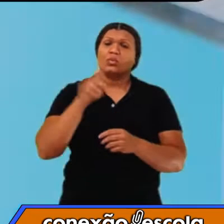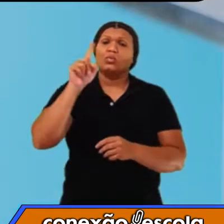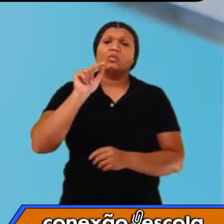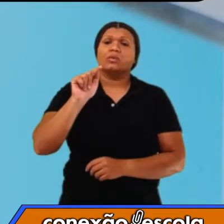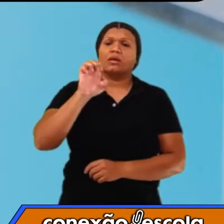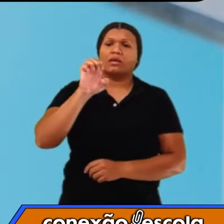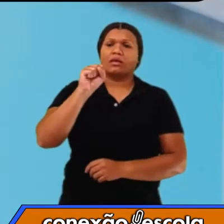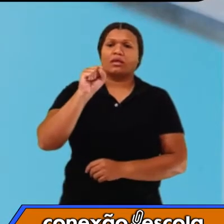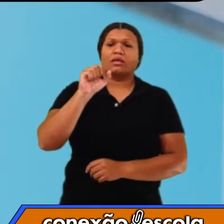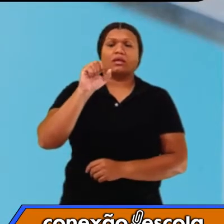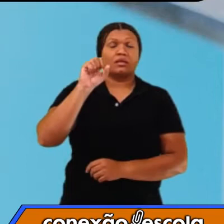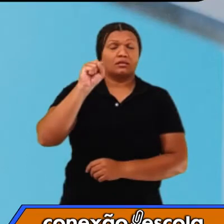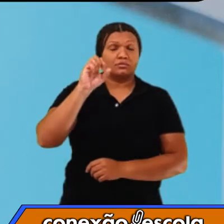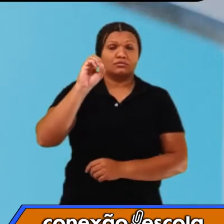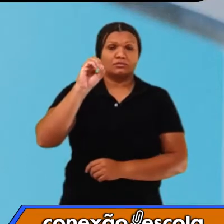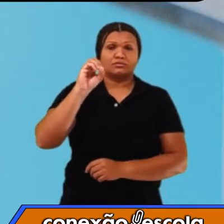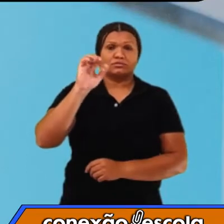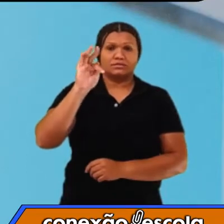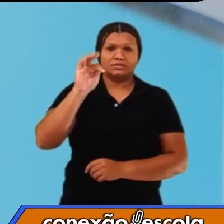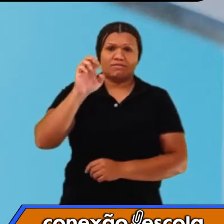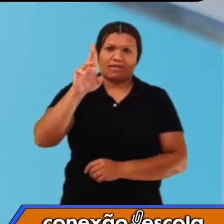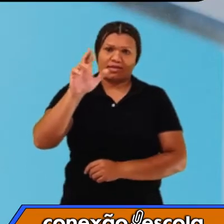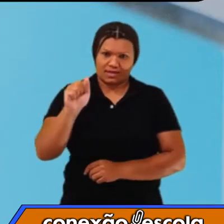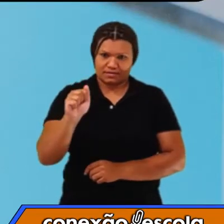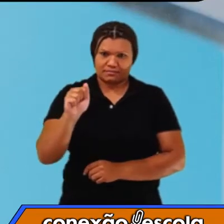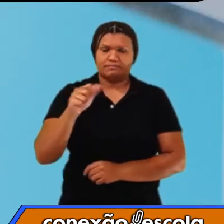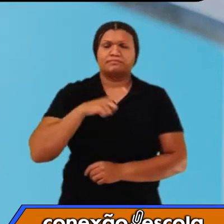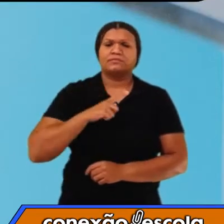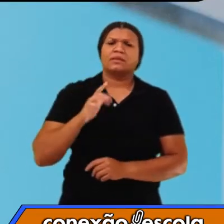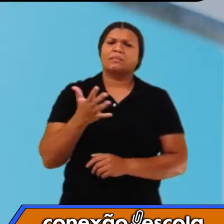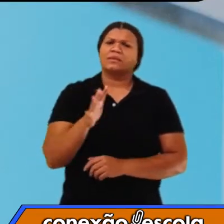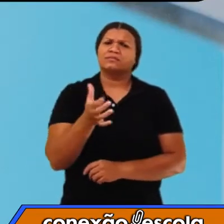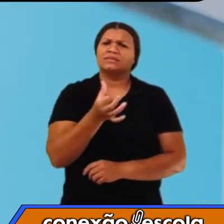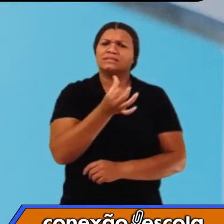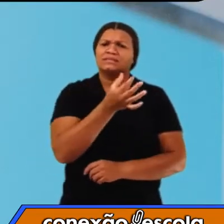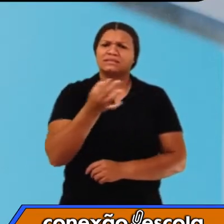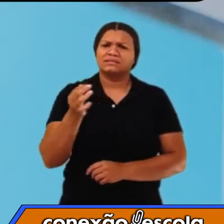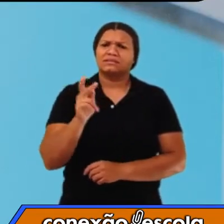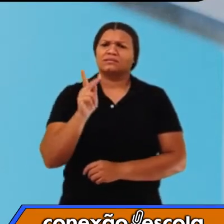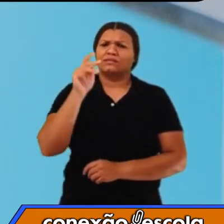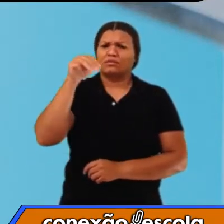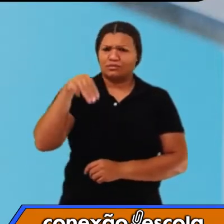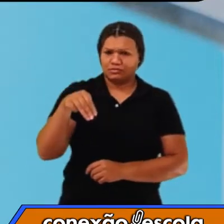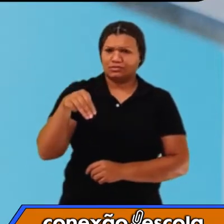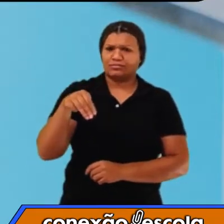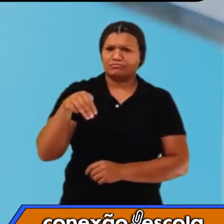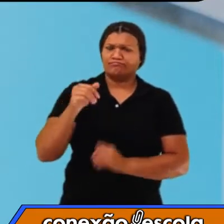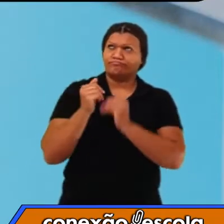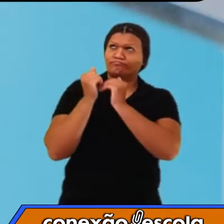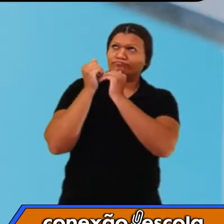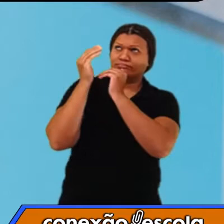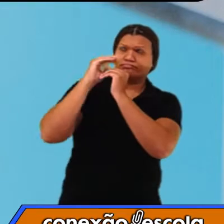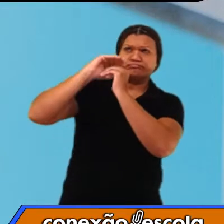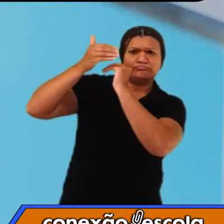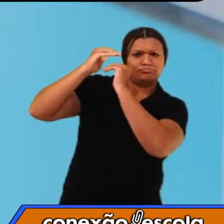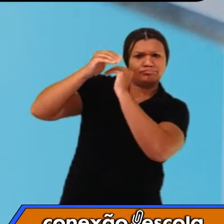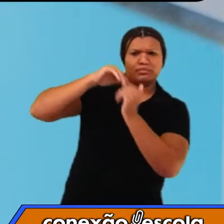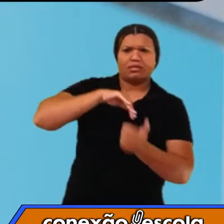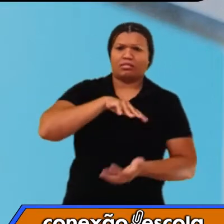a cerca de 600 quilômetros da superfície terrestre e nós não conseguimos mensurar